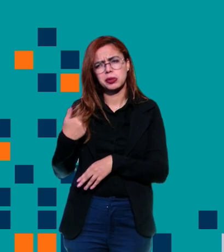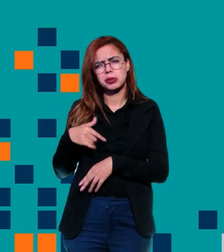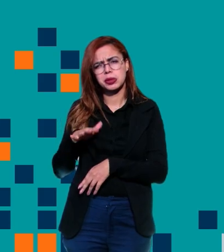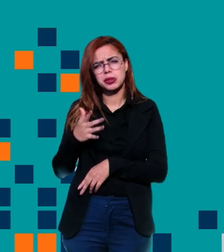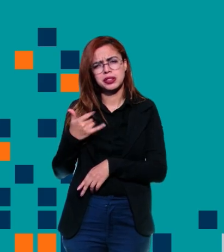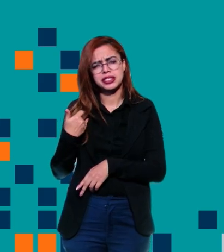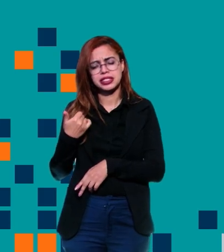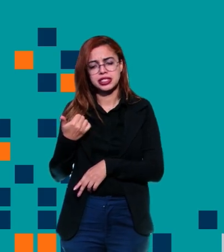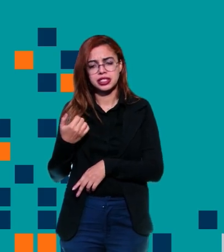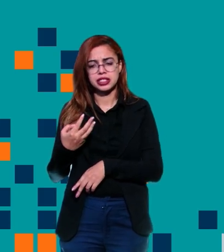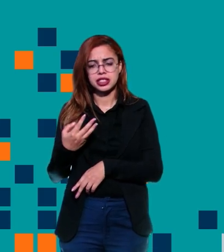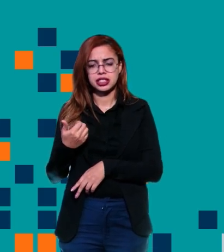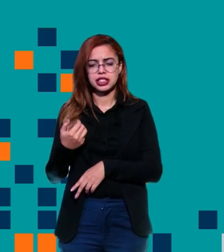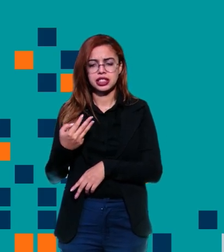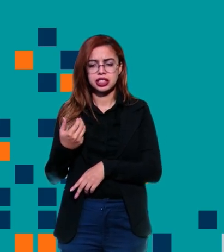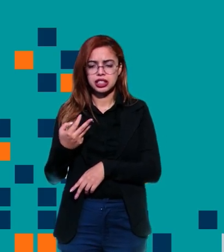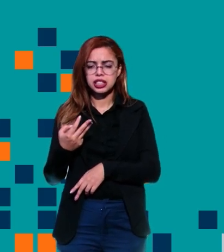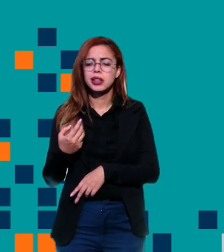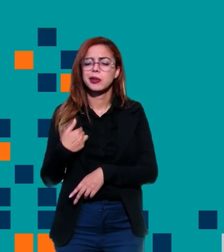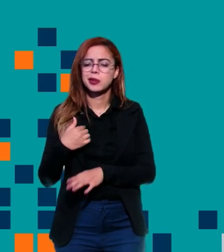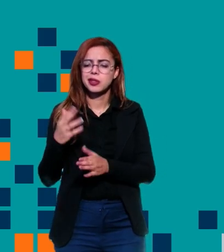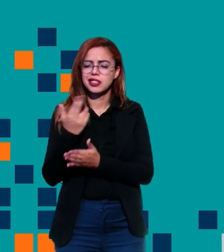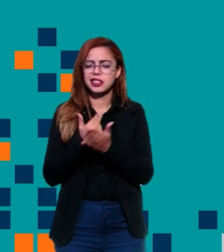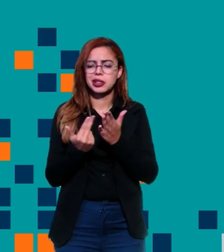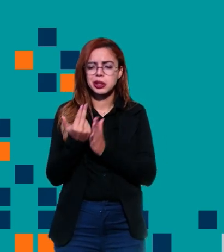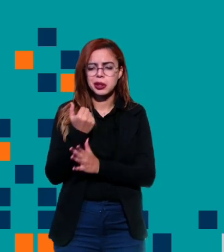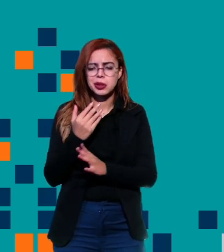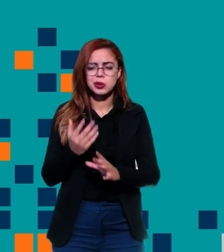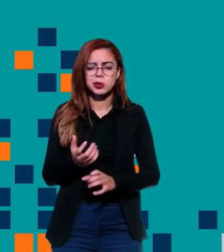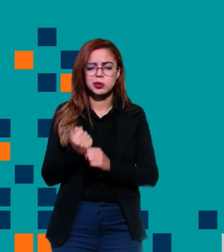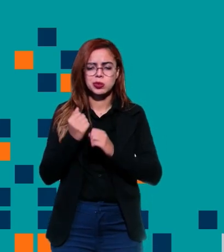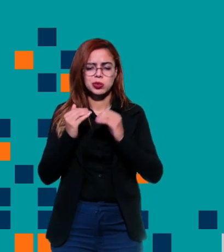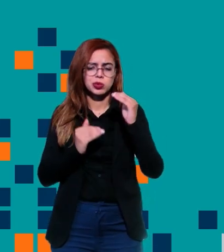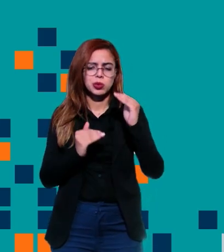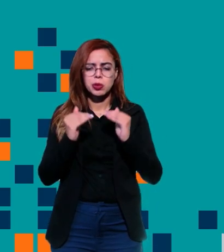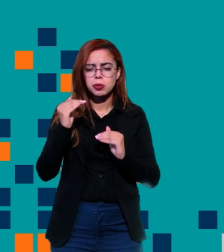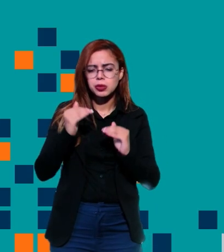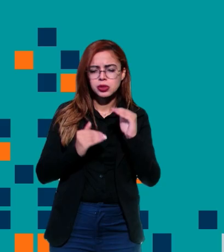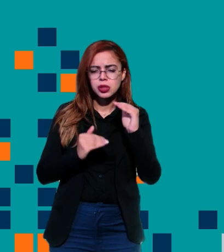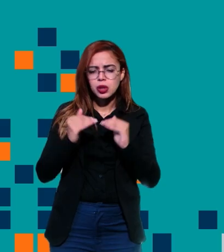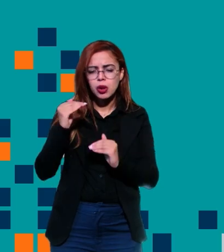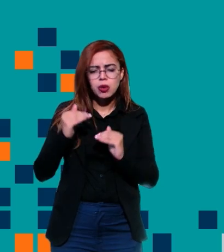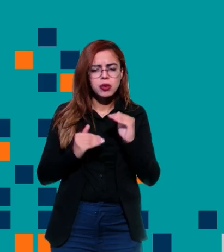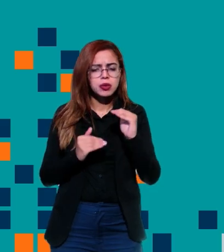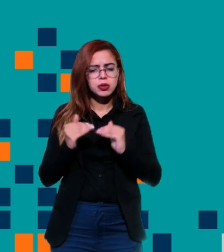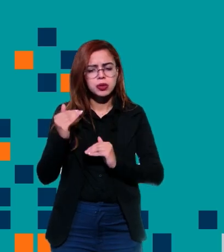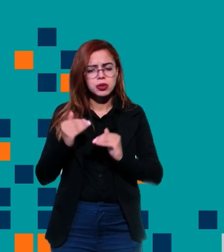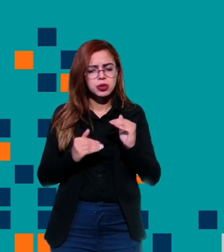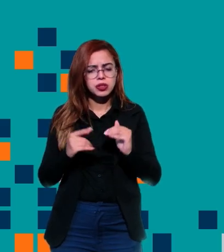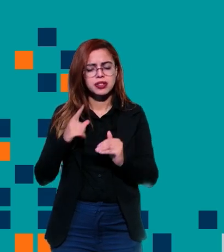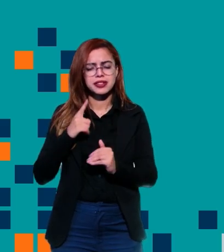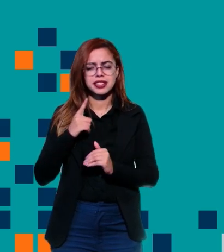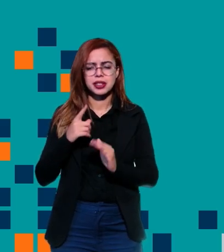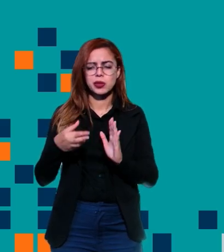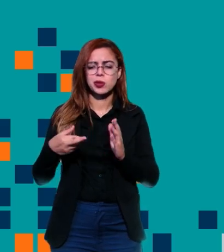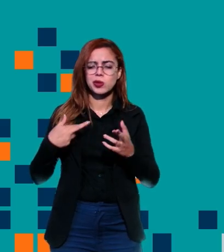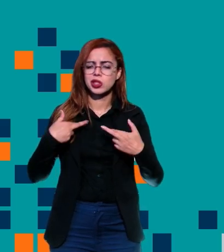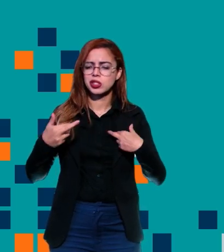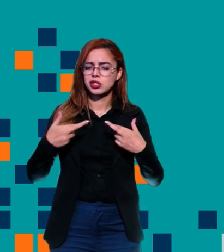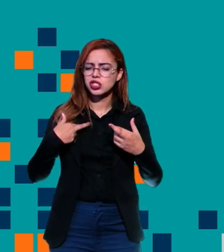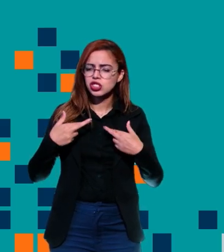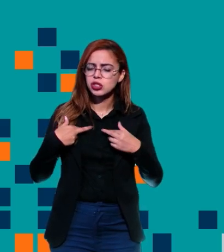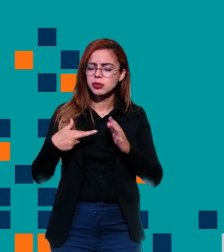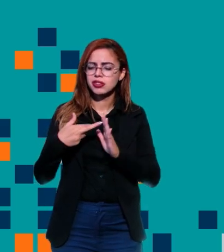13 anos. Então essa coisa da proporção, eles vinham de um ritmo, de uma